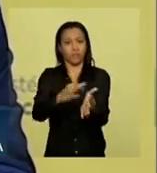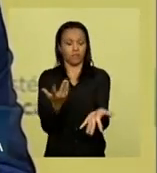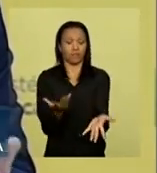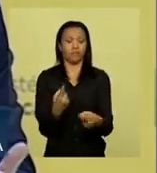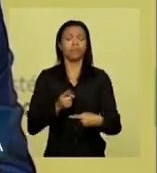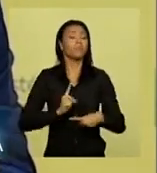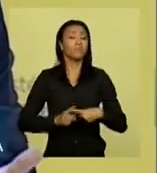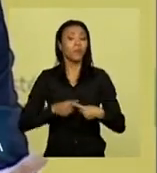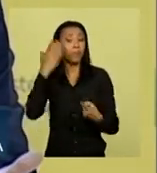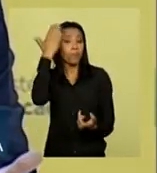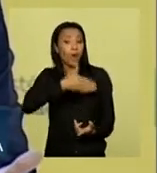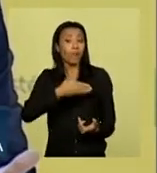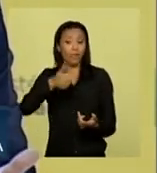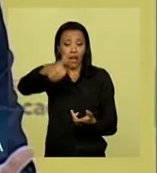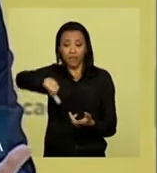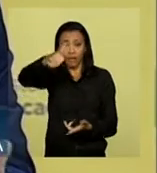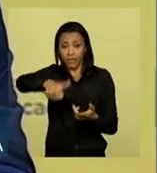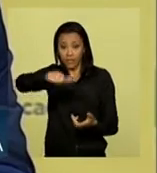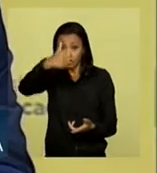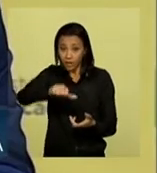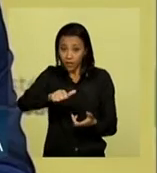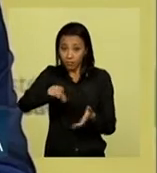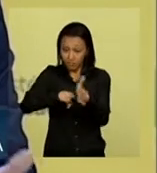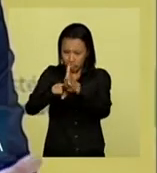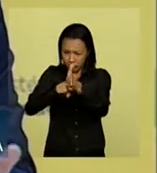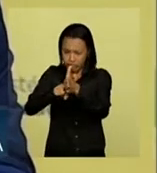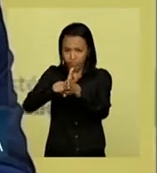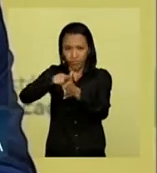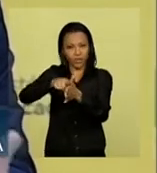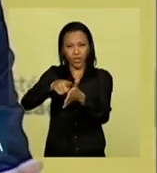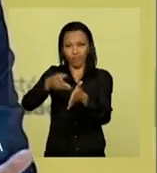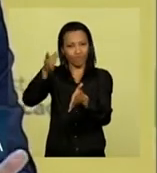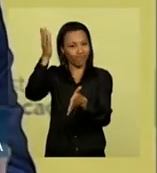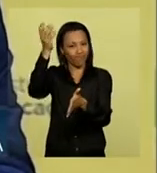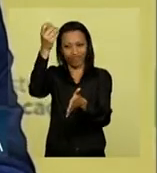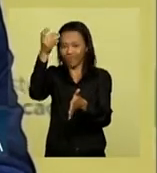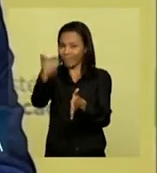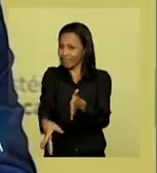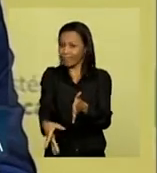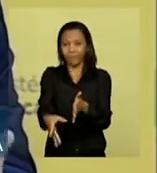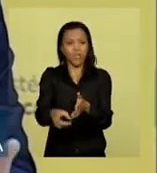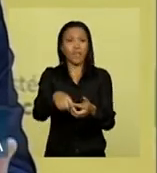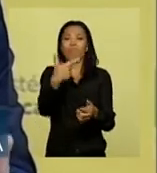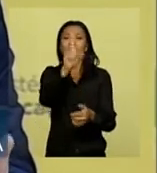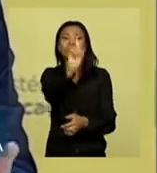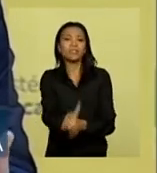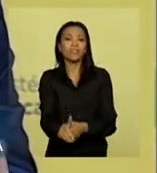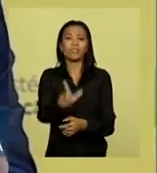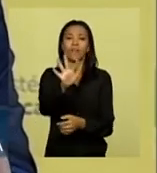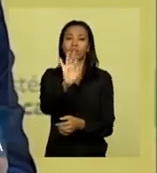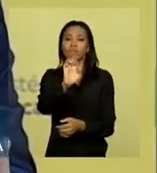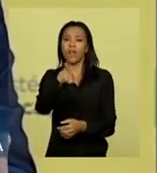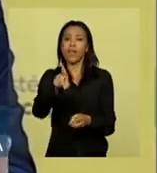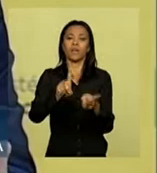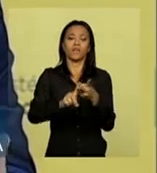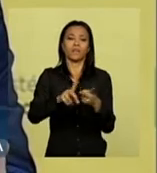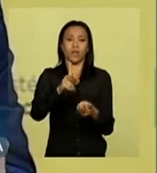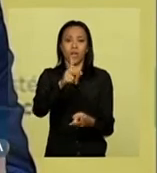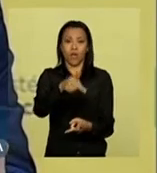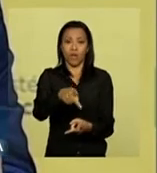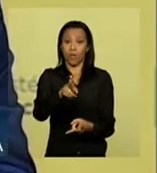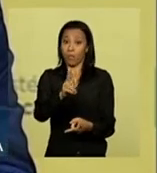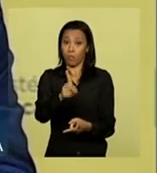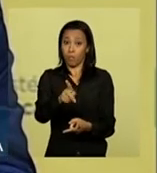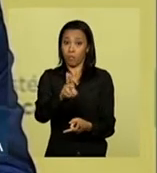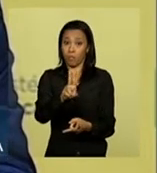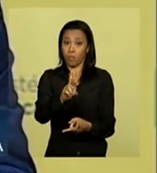por que tiraram tiveram uma variação e suficiente não tem direito ao fies não tem direito ao ProUni é muito importante que essa que esse